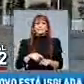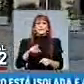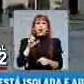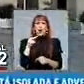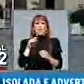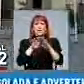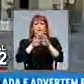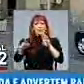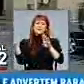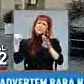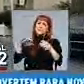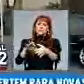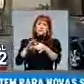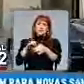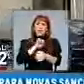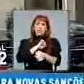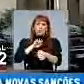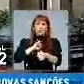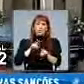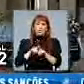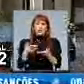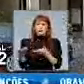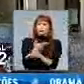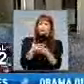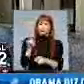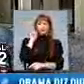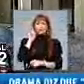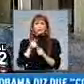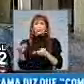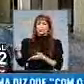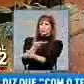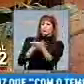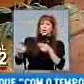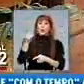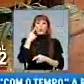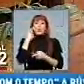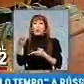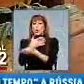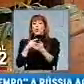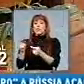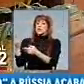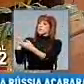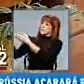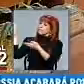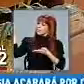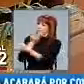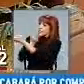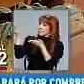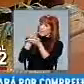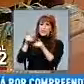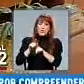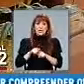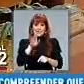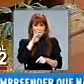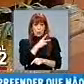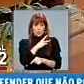porta aberta à cooperação com a Polónia. Uma relação, sobretudo, de troca de conhecimentos que importa aos dois países. É que se na